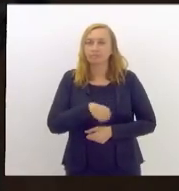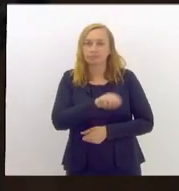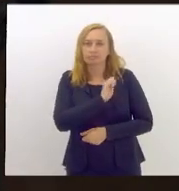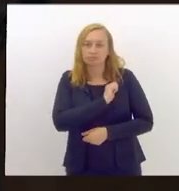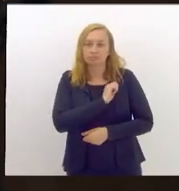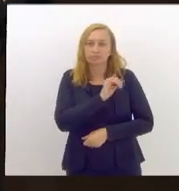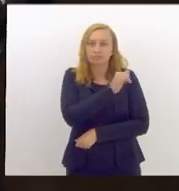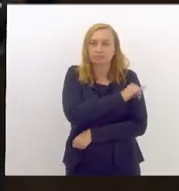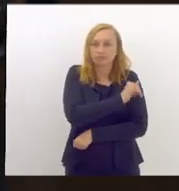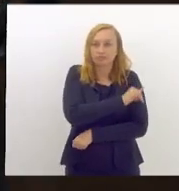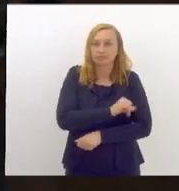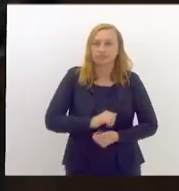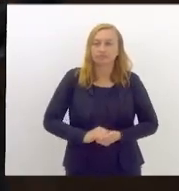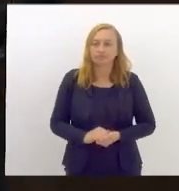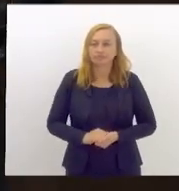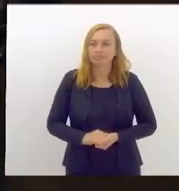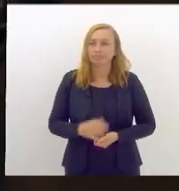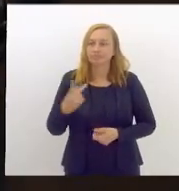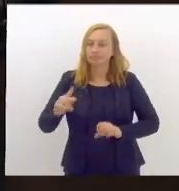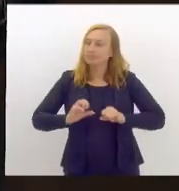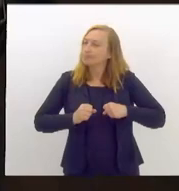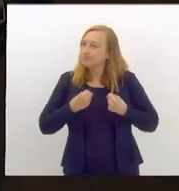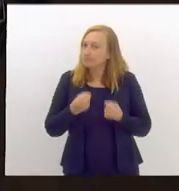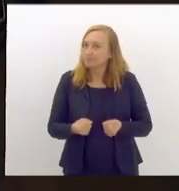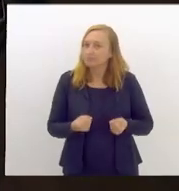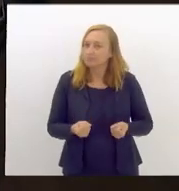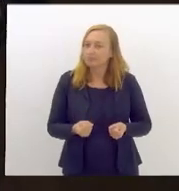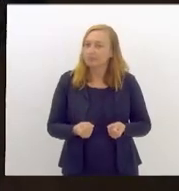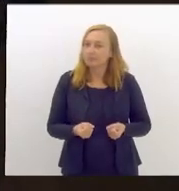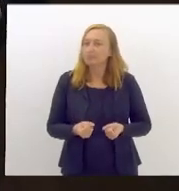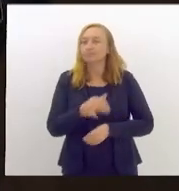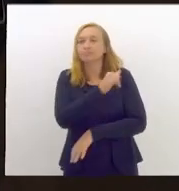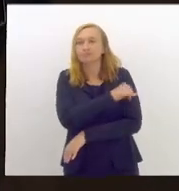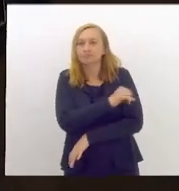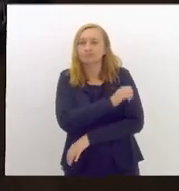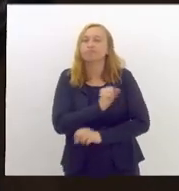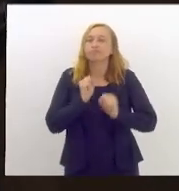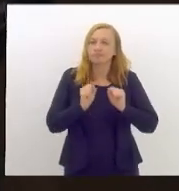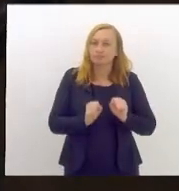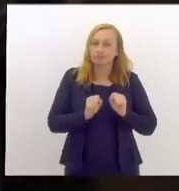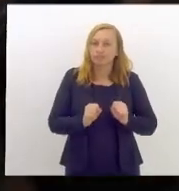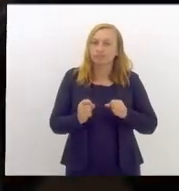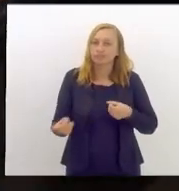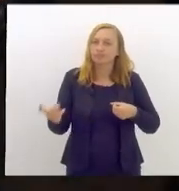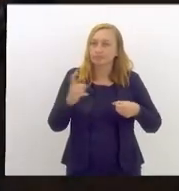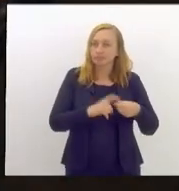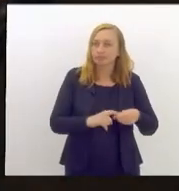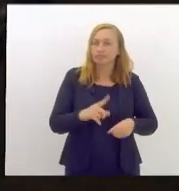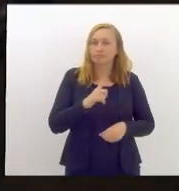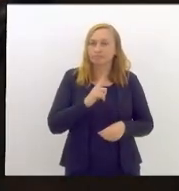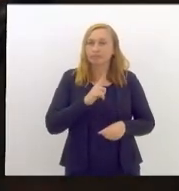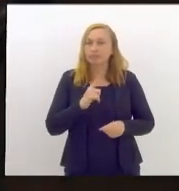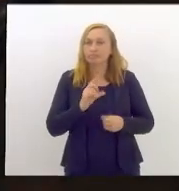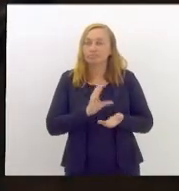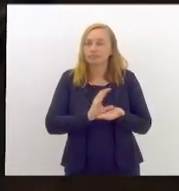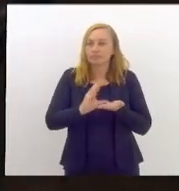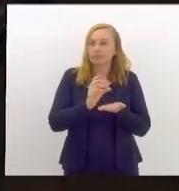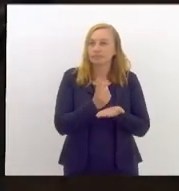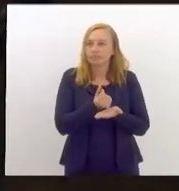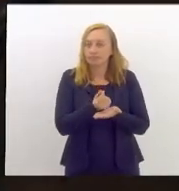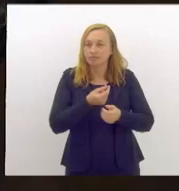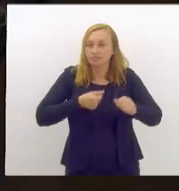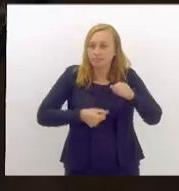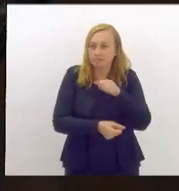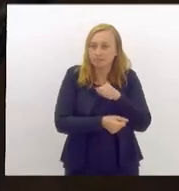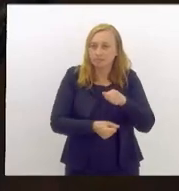do Rio de Janeiro a sua dedicação para que o rio pudesse voltar a ter recursos para investimento